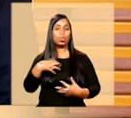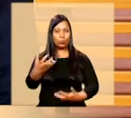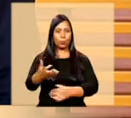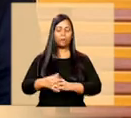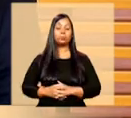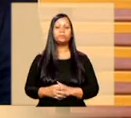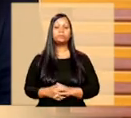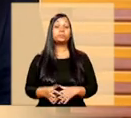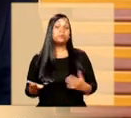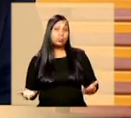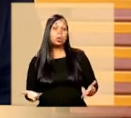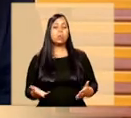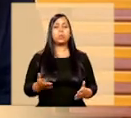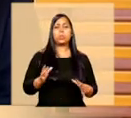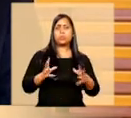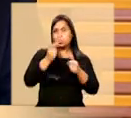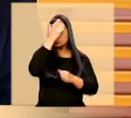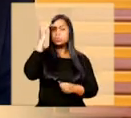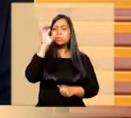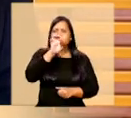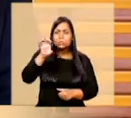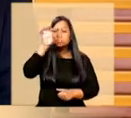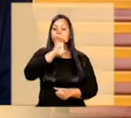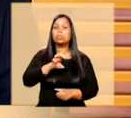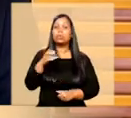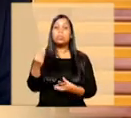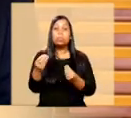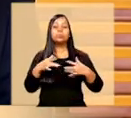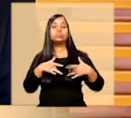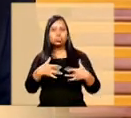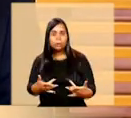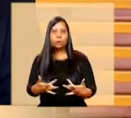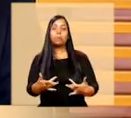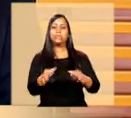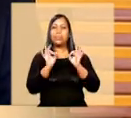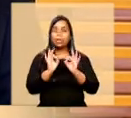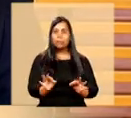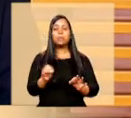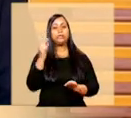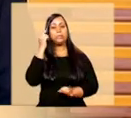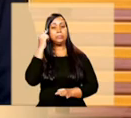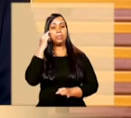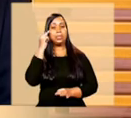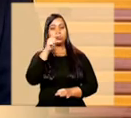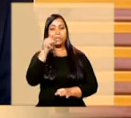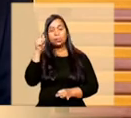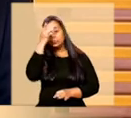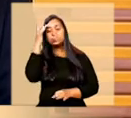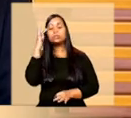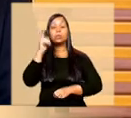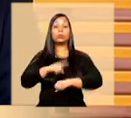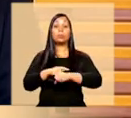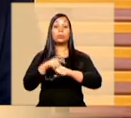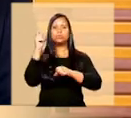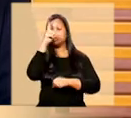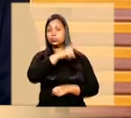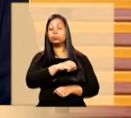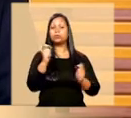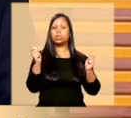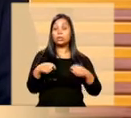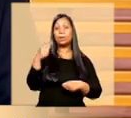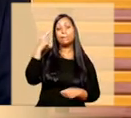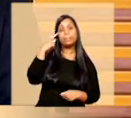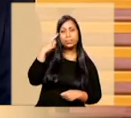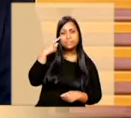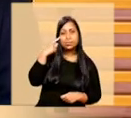de população. Então, a população da nossa região ela é muito generosa, né? Ela realmente pensa no próximo, né? Naquele momento difícil, ela consegue